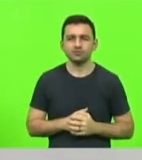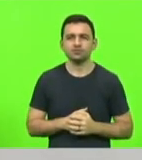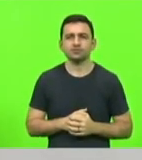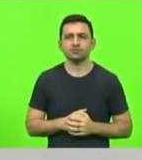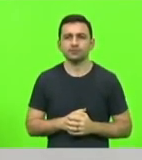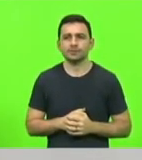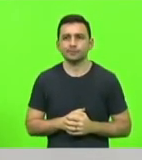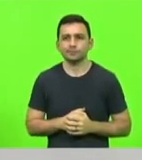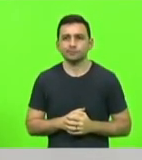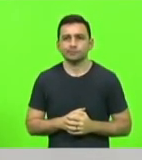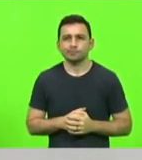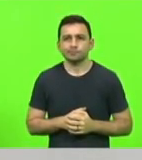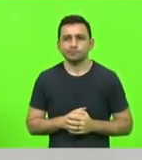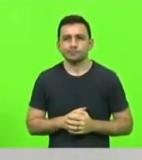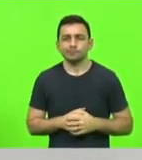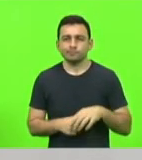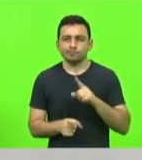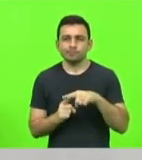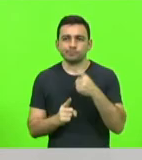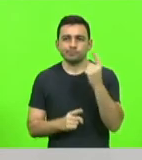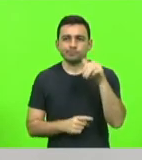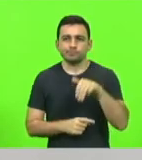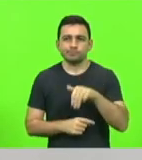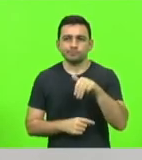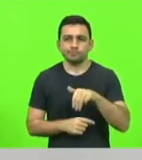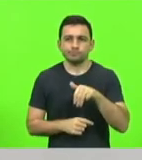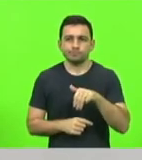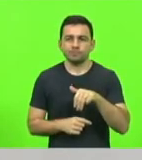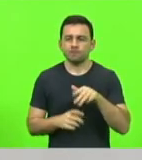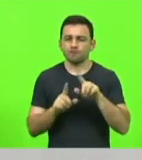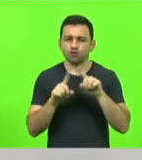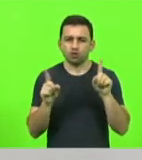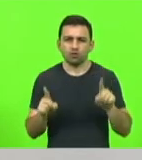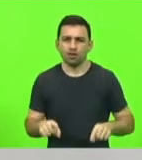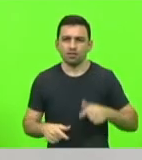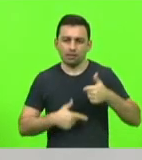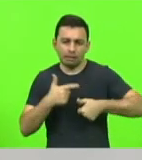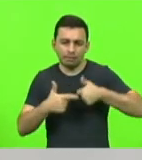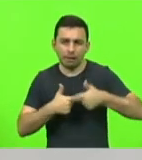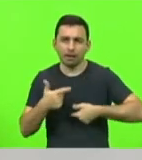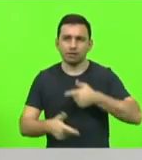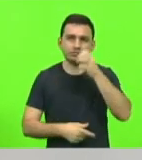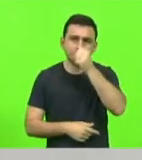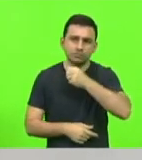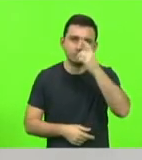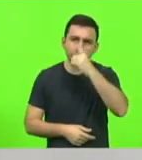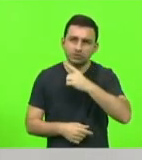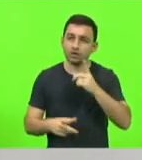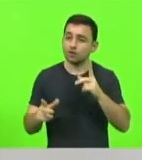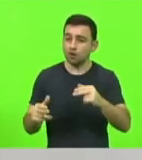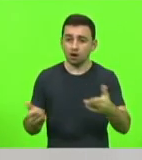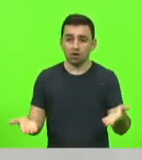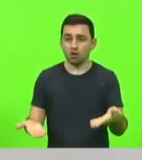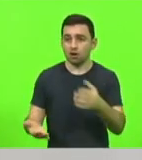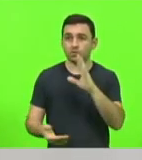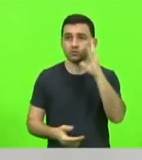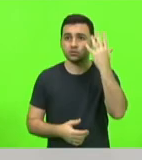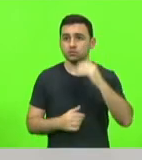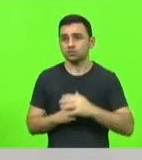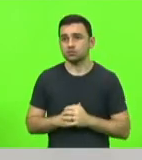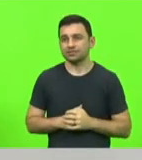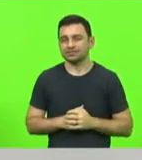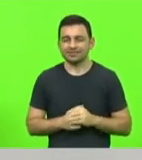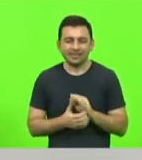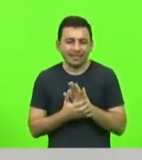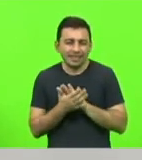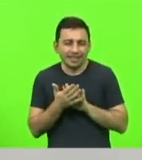Mais um minuto, deputado. Com os seus funcionários, deputado Kennedy, muitas vezes trabalhando no final de semana, como aconteceu agora, para que nada